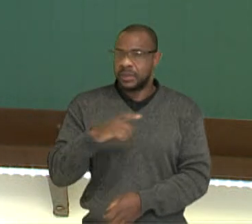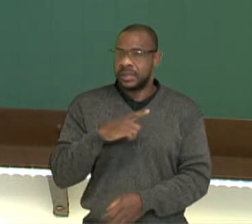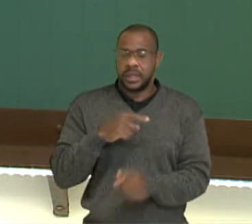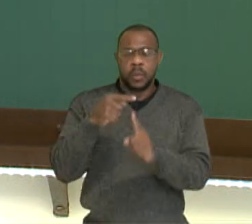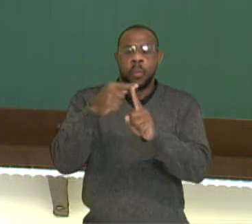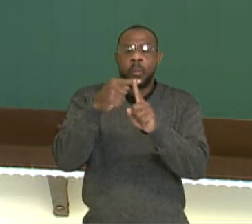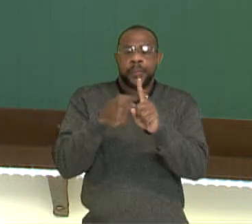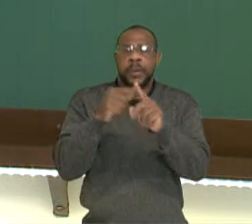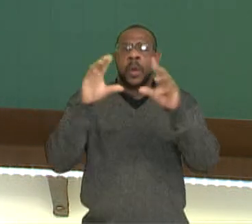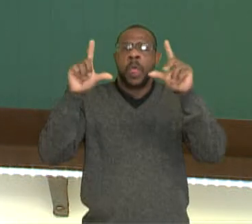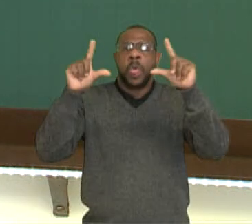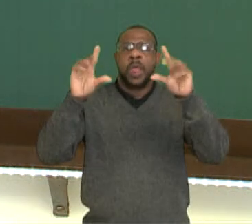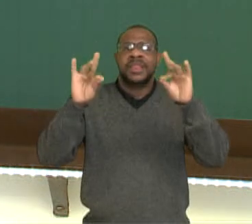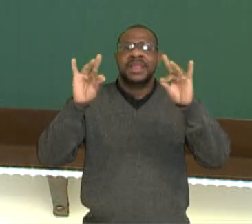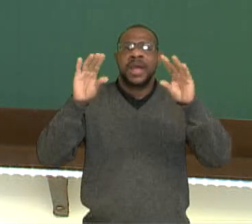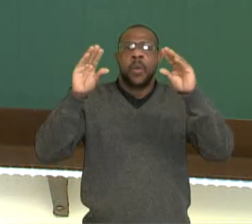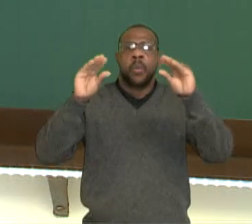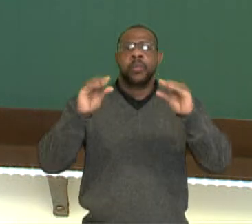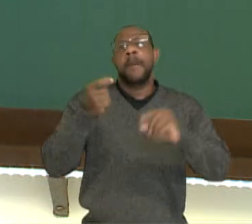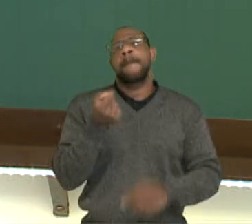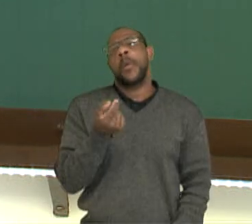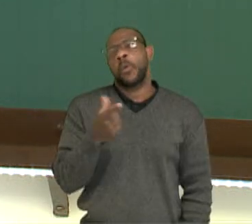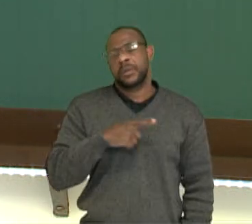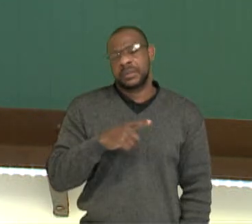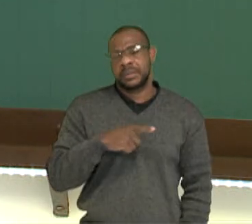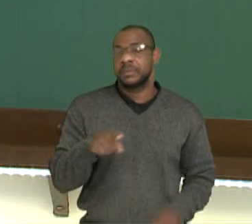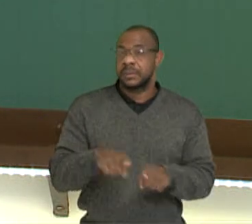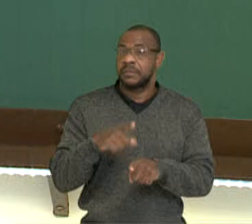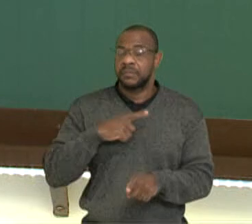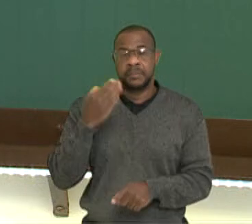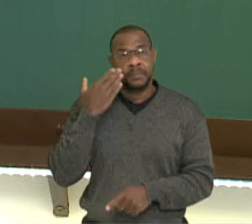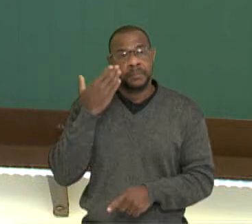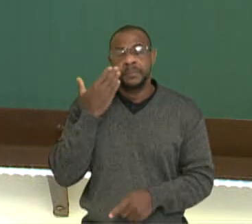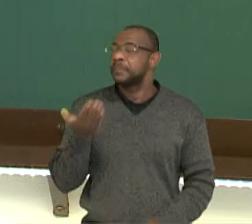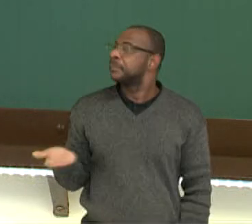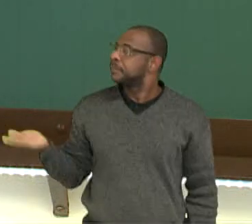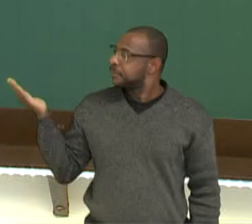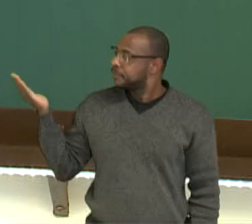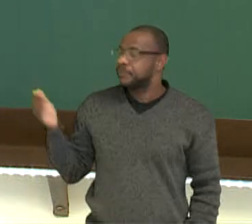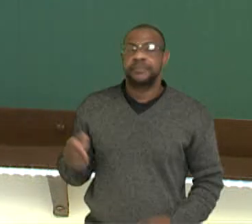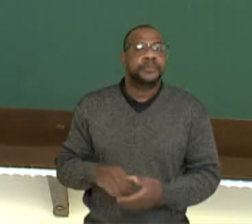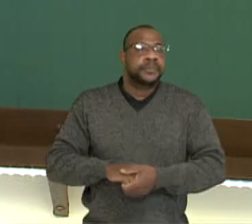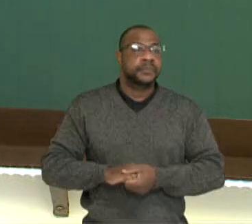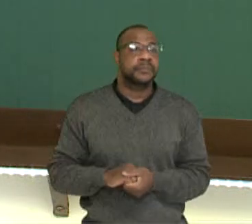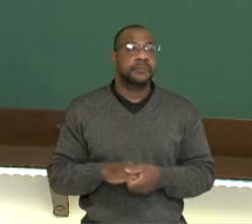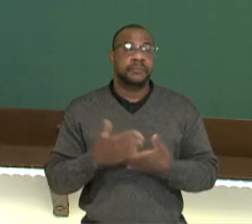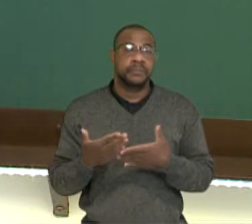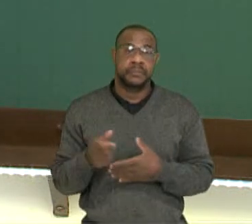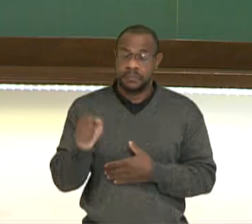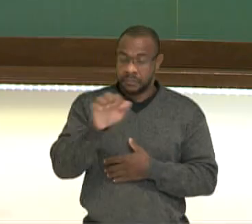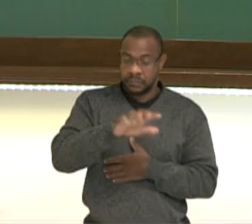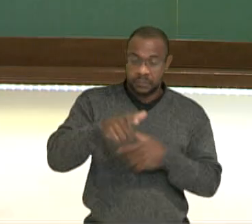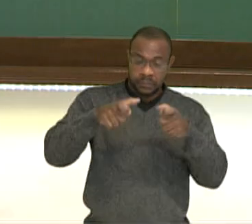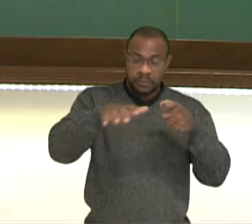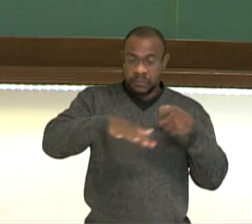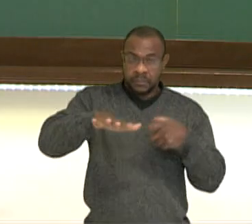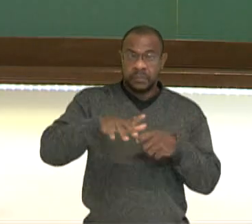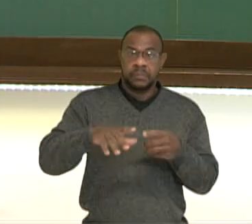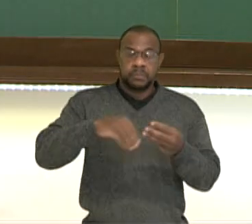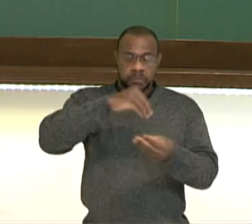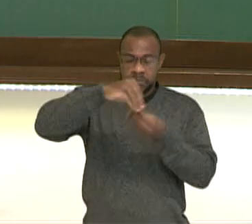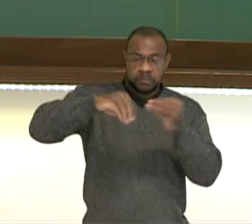umidade, fazendo com que haja também uma amplitude térmica maior nessas áreas. Mas tanto o clima